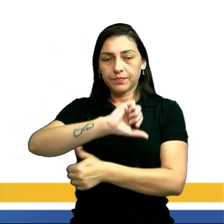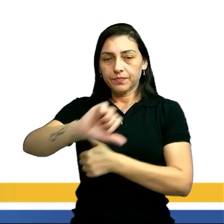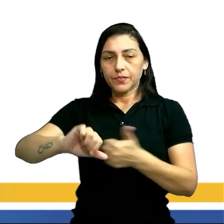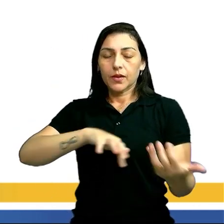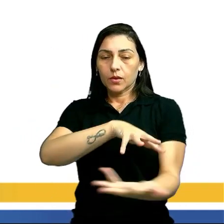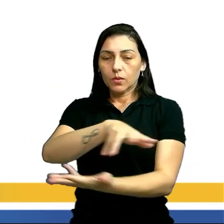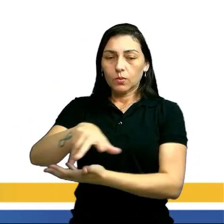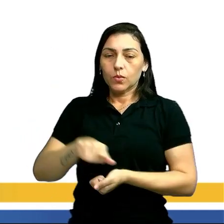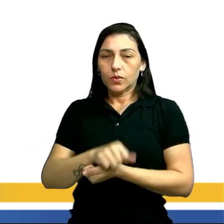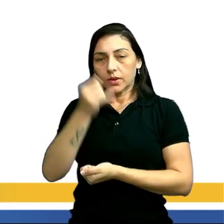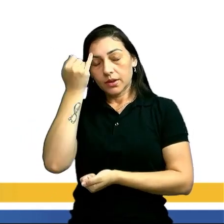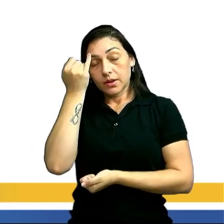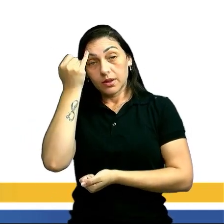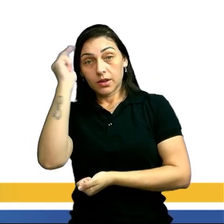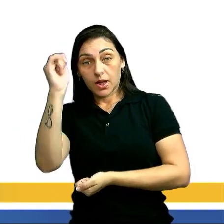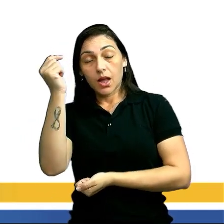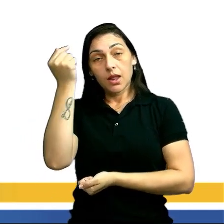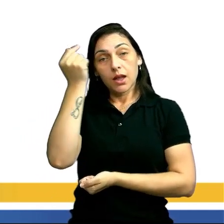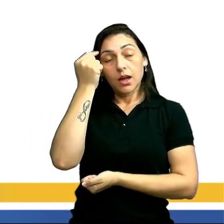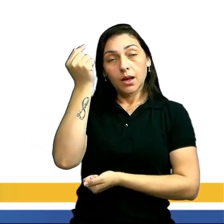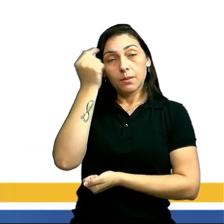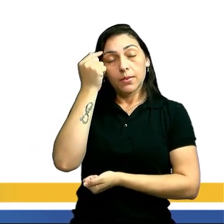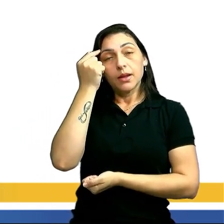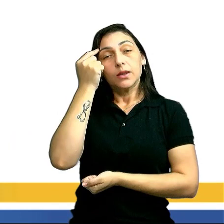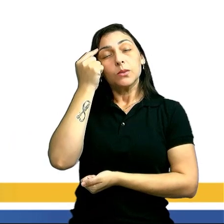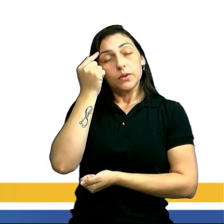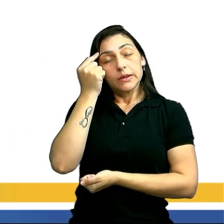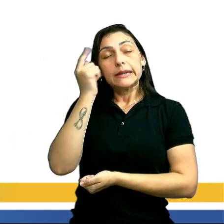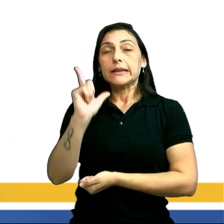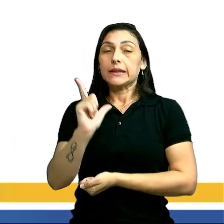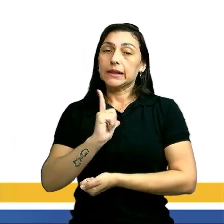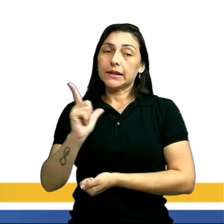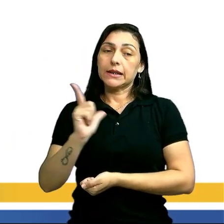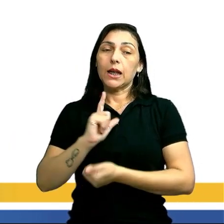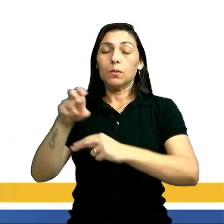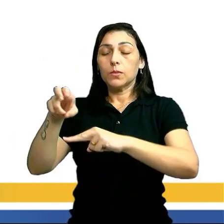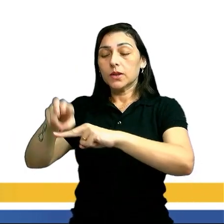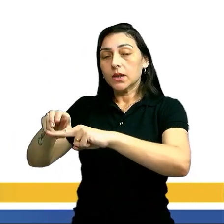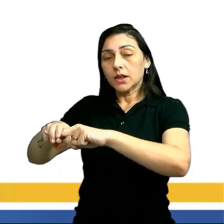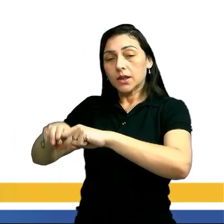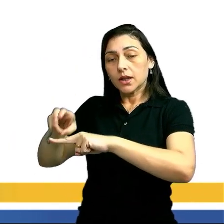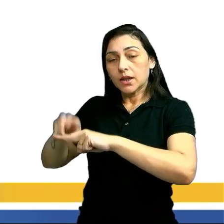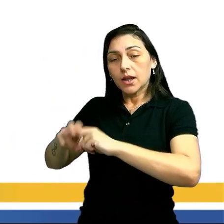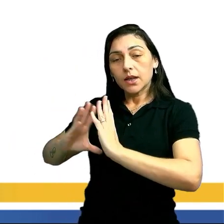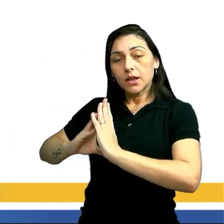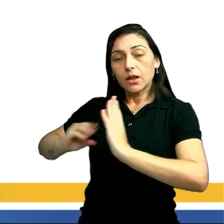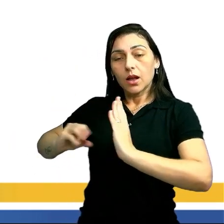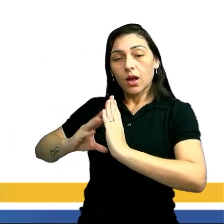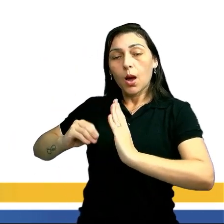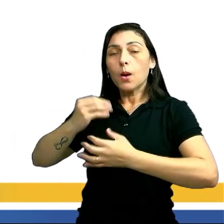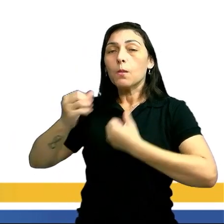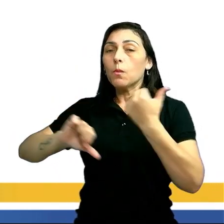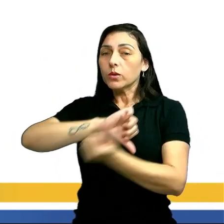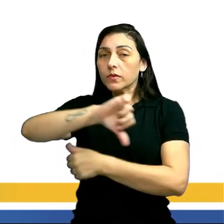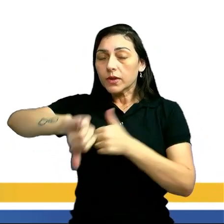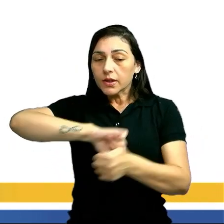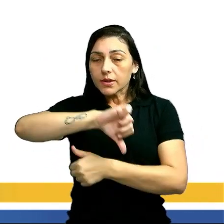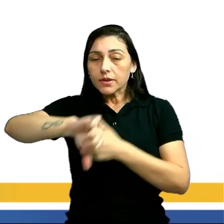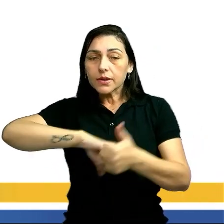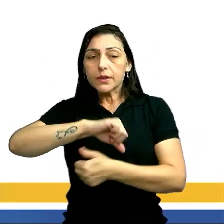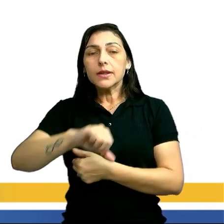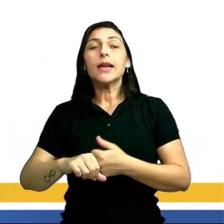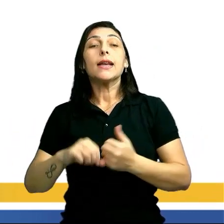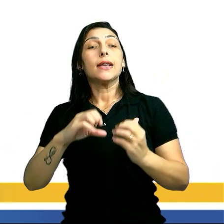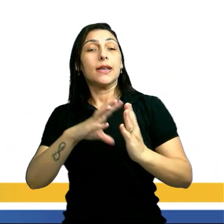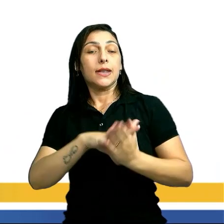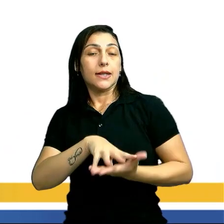no mundo das ideias, na cabeça do indivíduo lá, e nós temos as cadeiras que são cópias, que são modificação. Essa